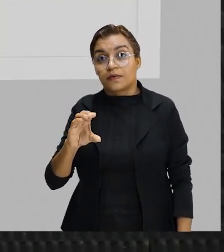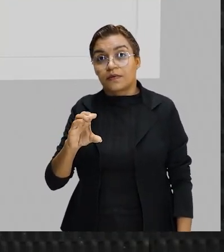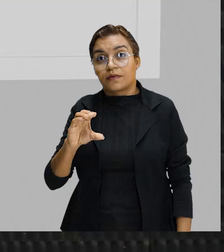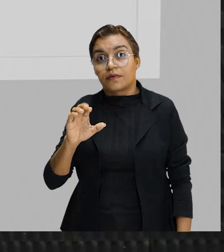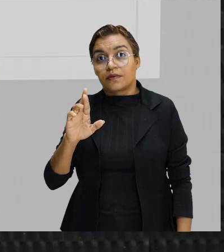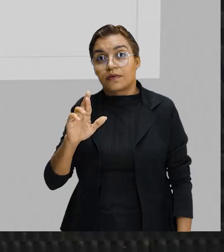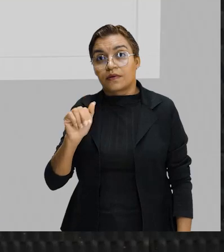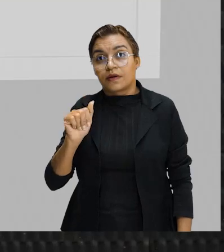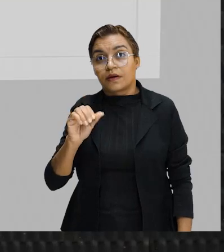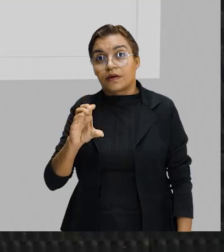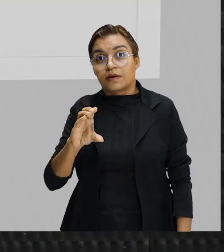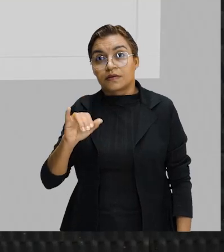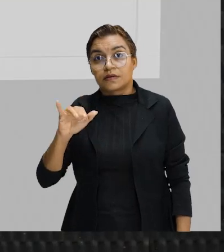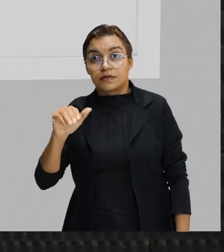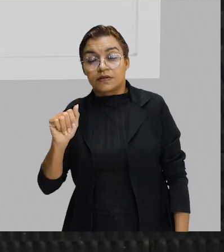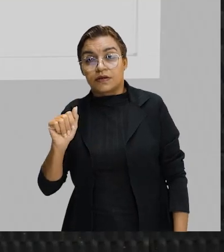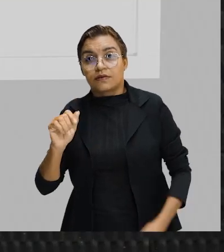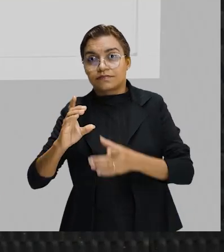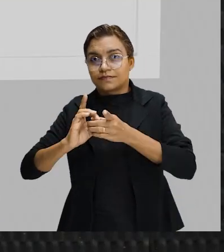certo?